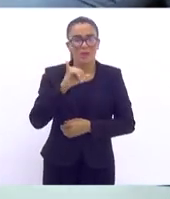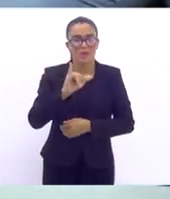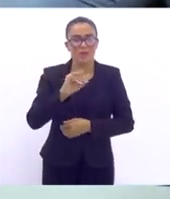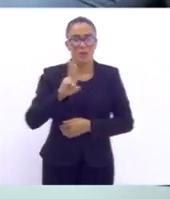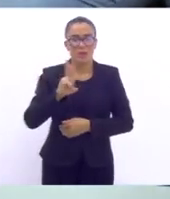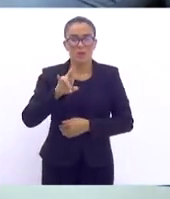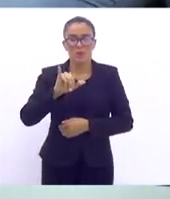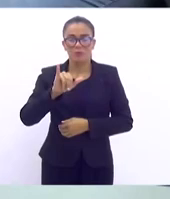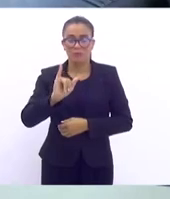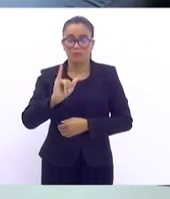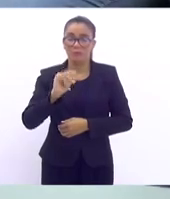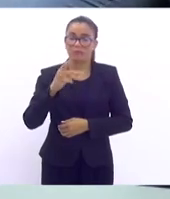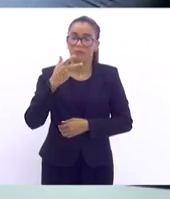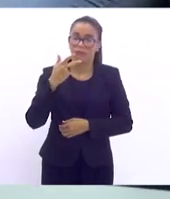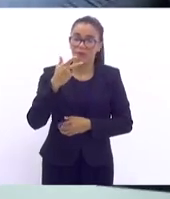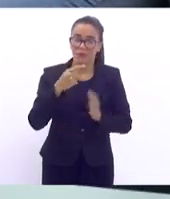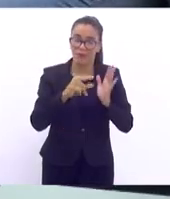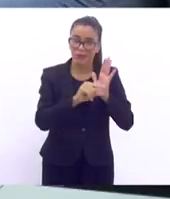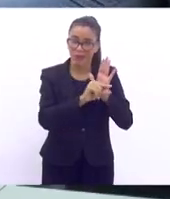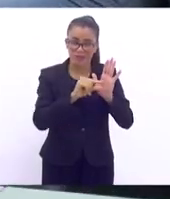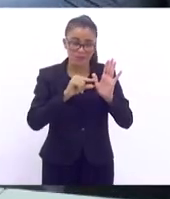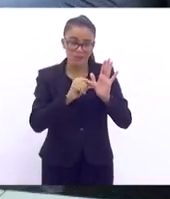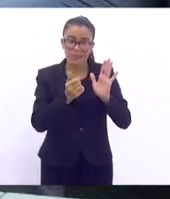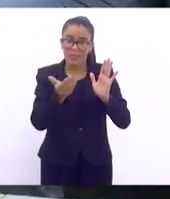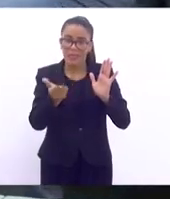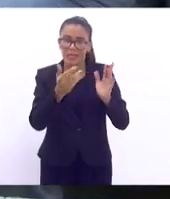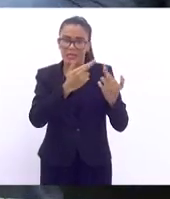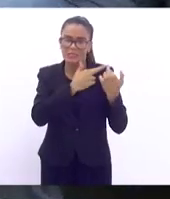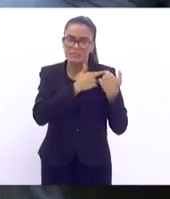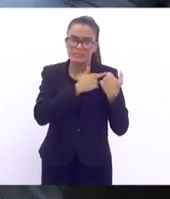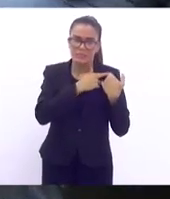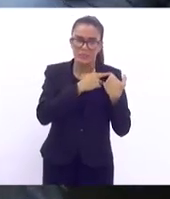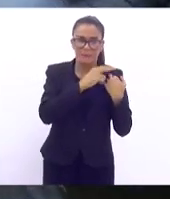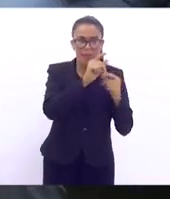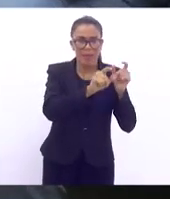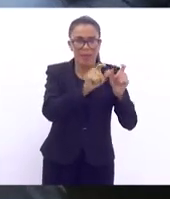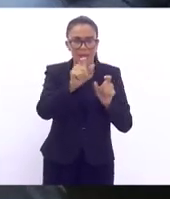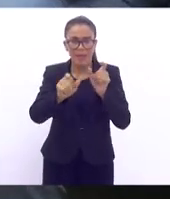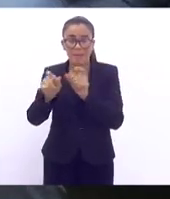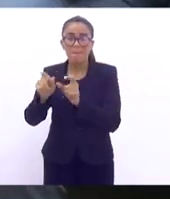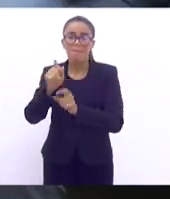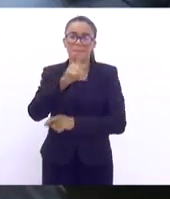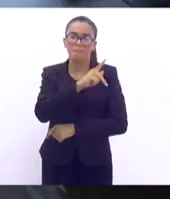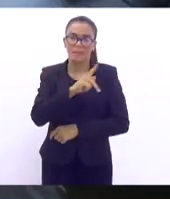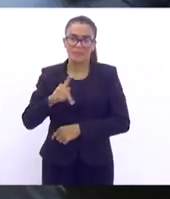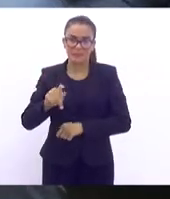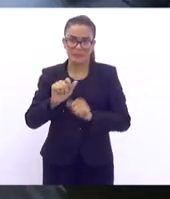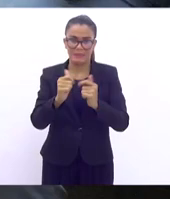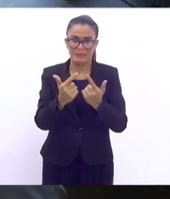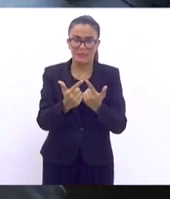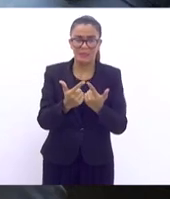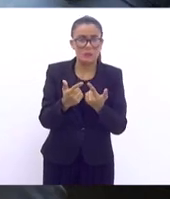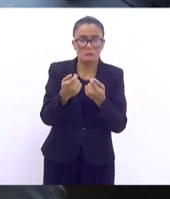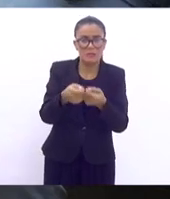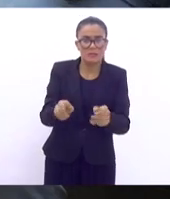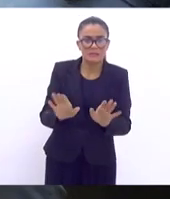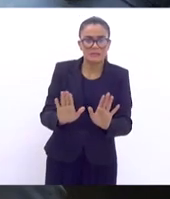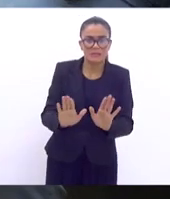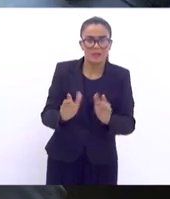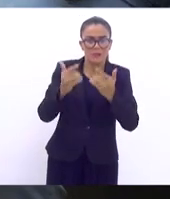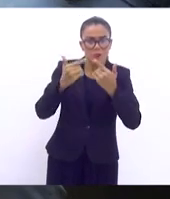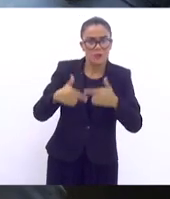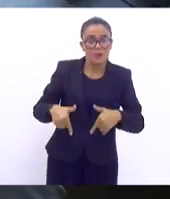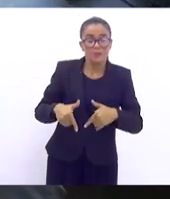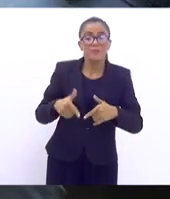que ele tem uma palavra aqui que a gente pode estar dando uma responsabilidade para os presidentes da alerj que eles não têm necessidade de ter porque